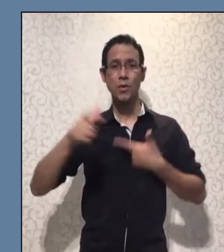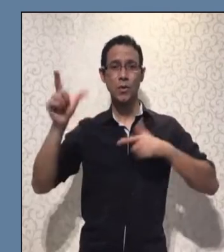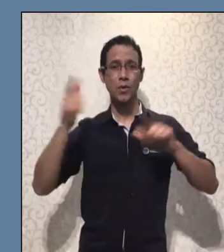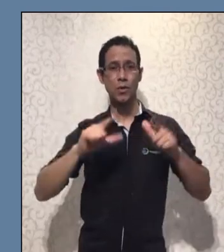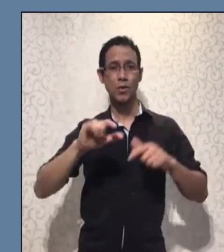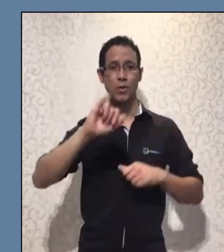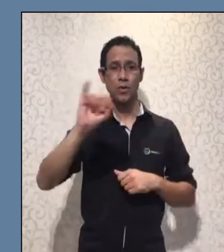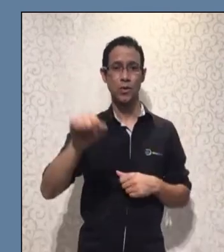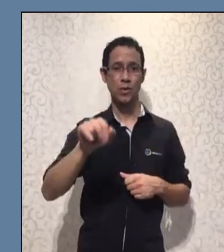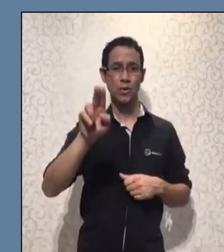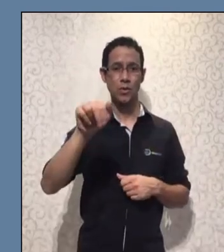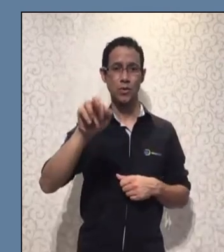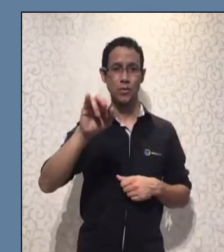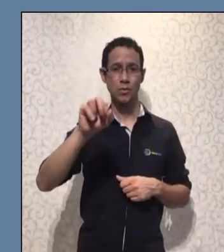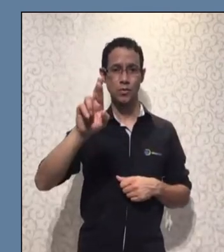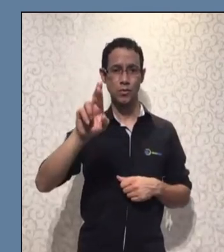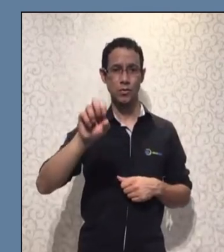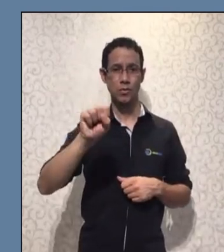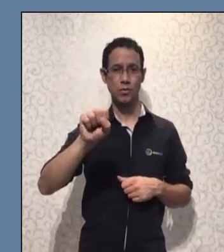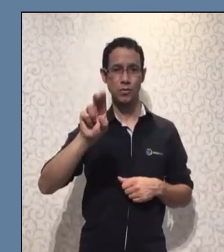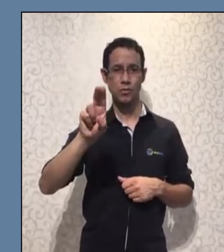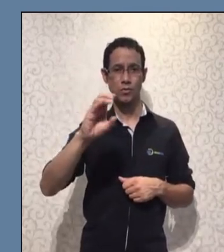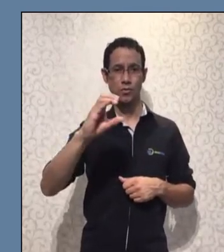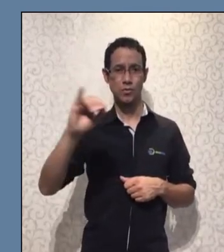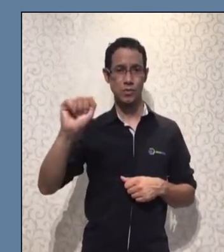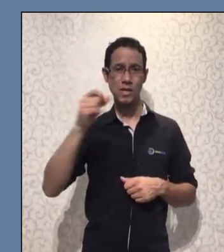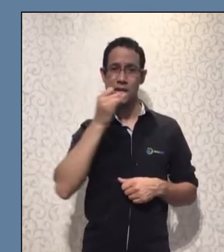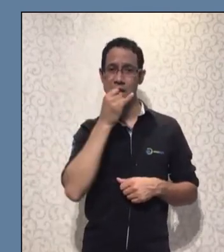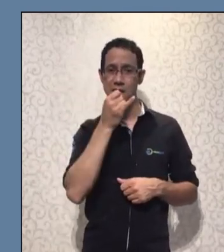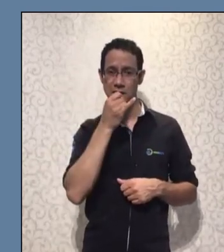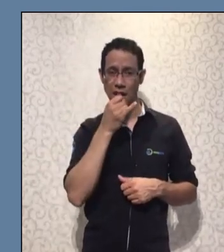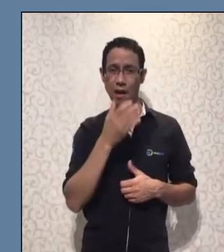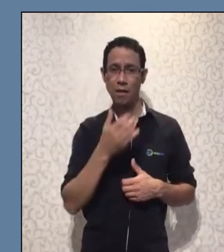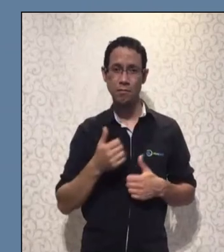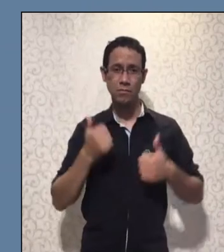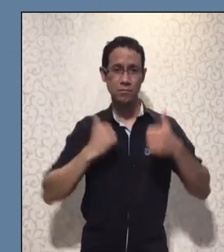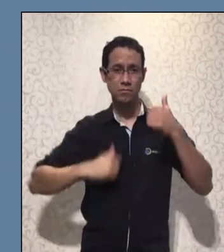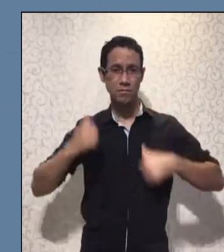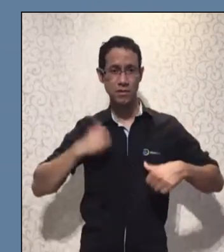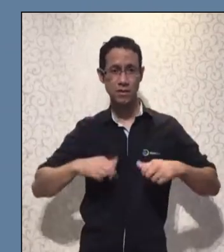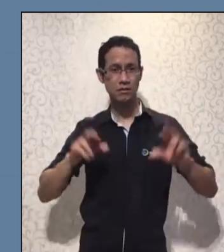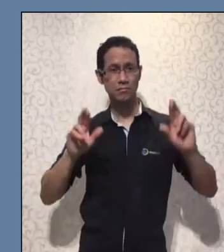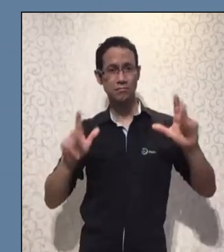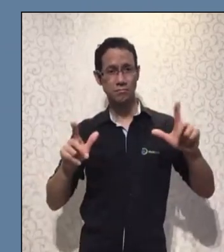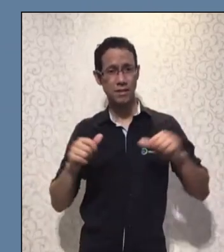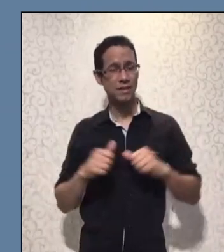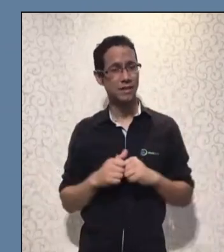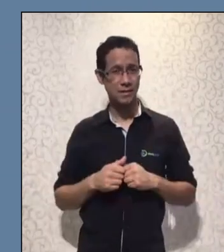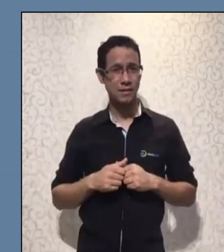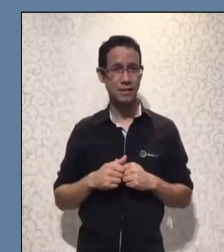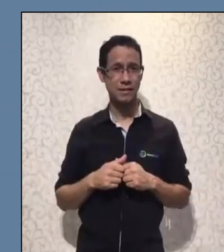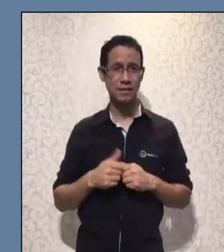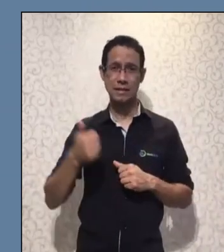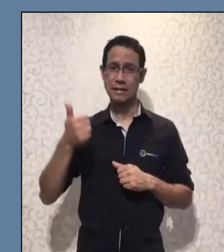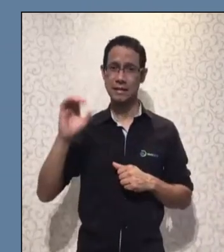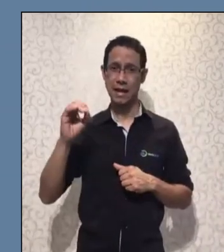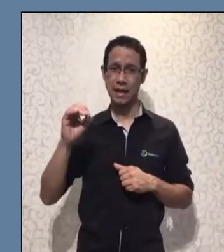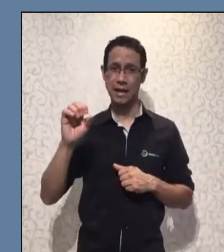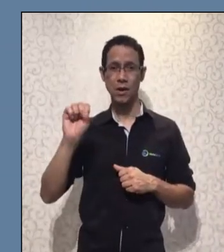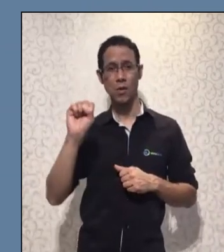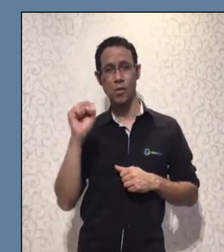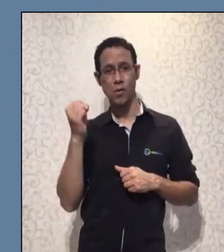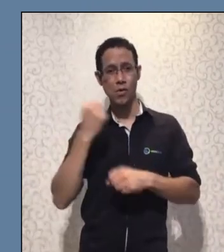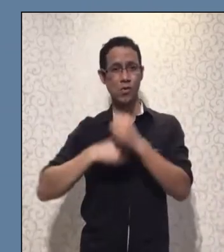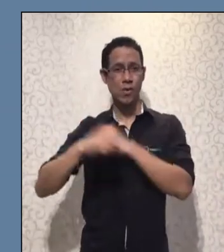Sucy, por exemplo, que é um artista que há, sei lá, 10, 8 anos atrás, era um artista